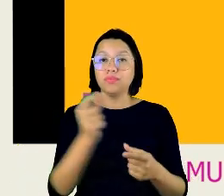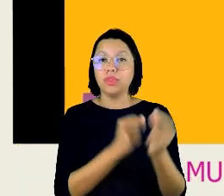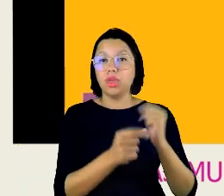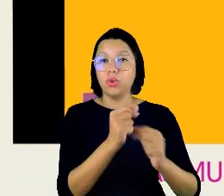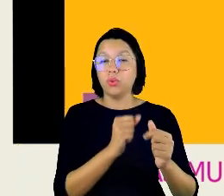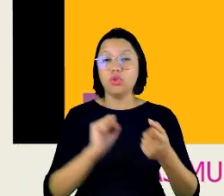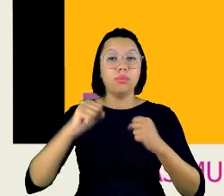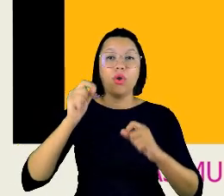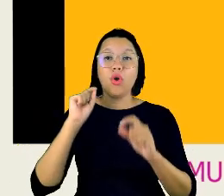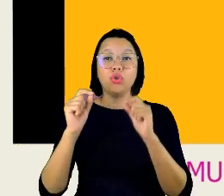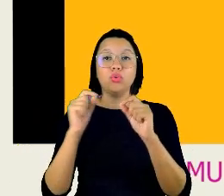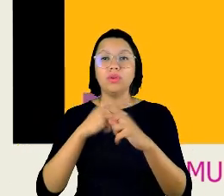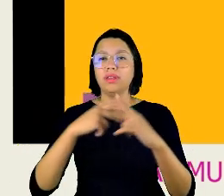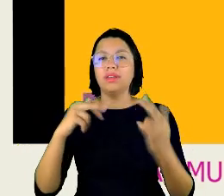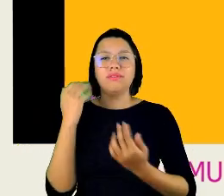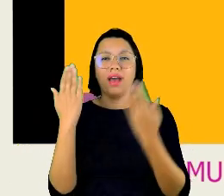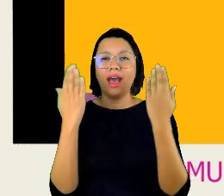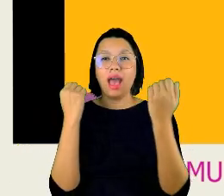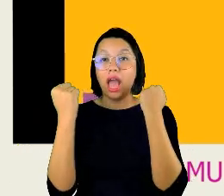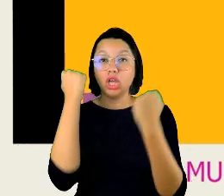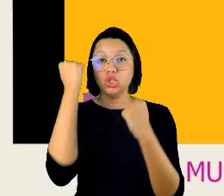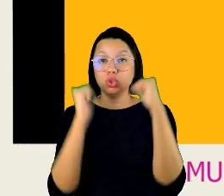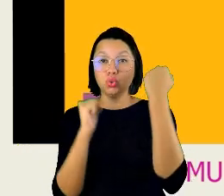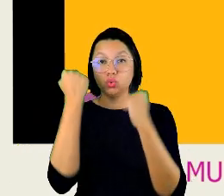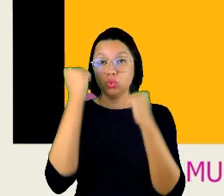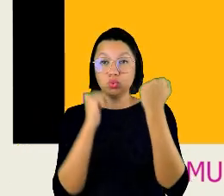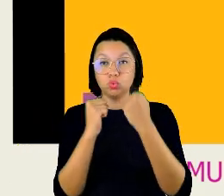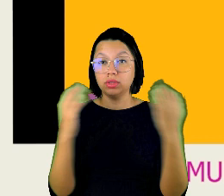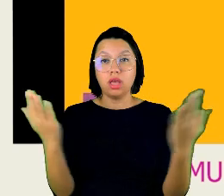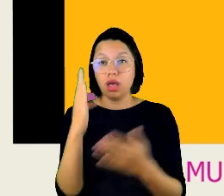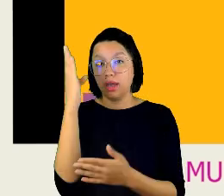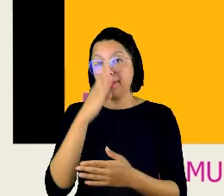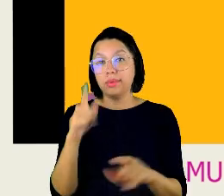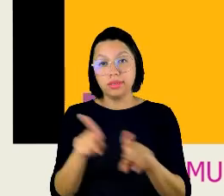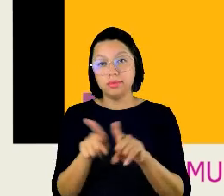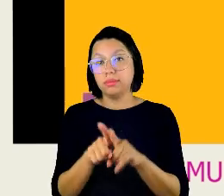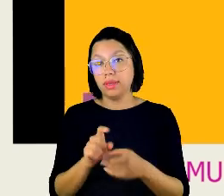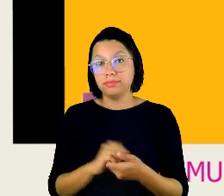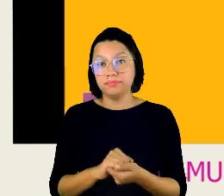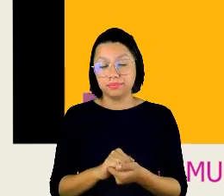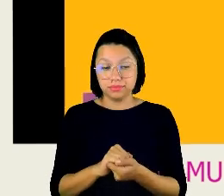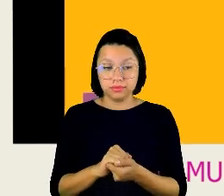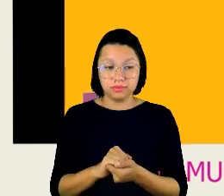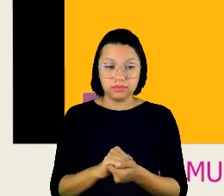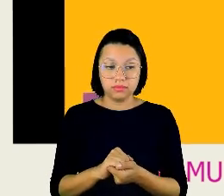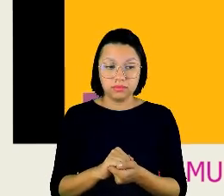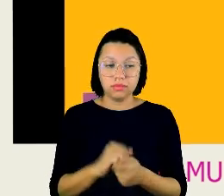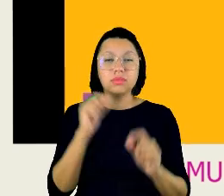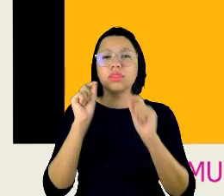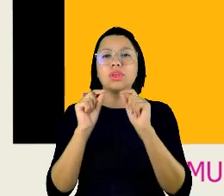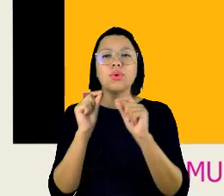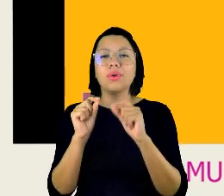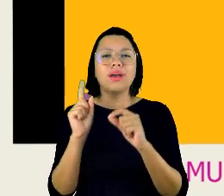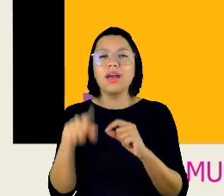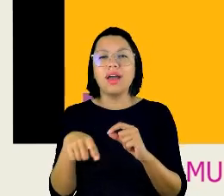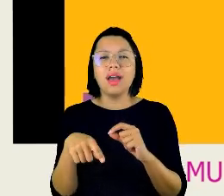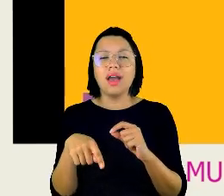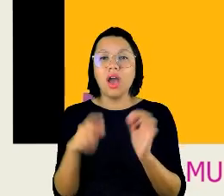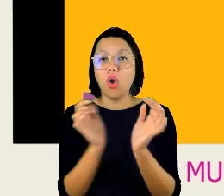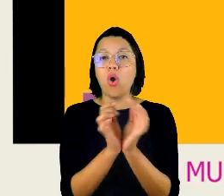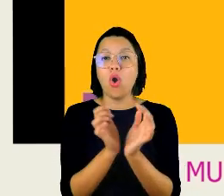várias indústrias, enfim, é maior que quase todas as indústrias hoje aqui no Brasil também. E o que é, né? Esse trabalho